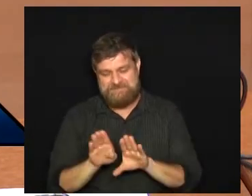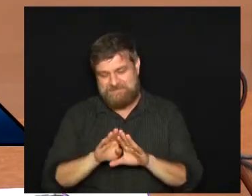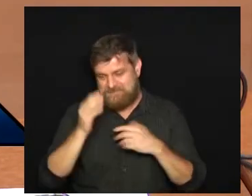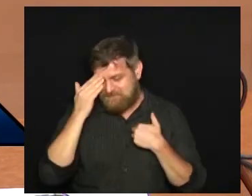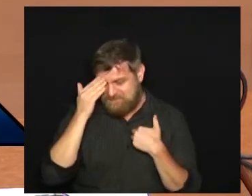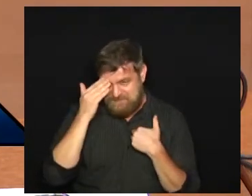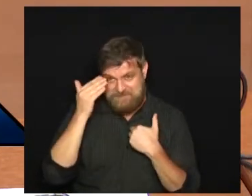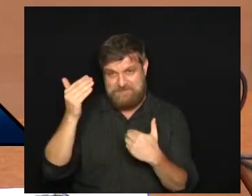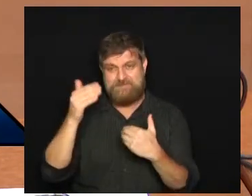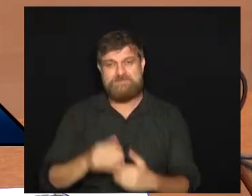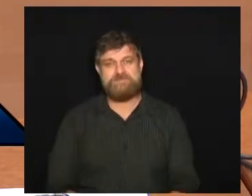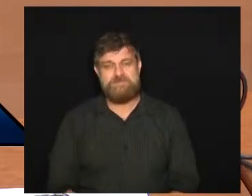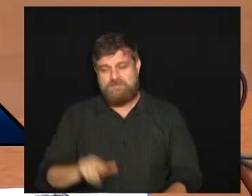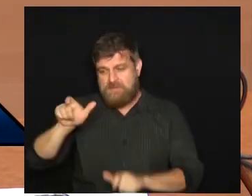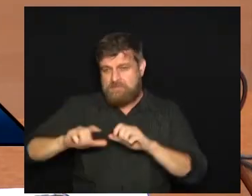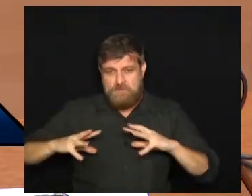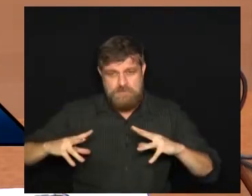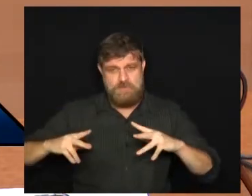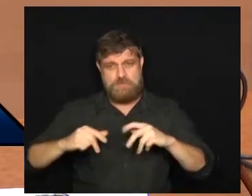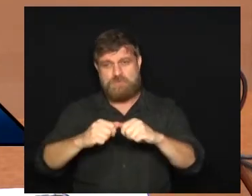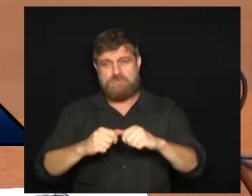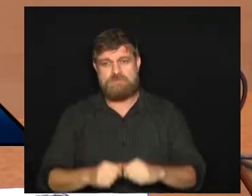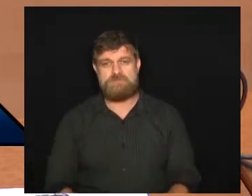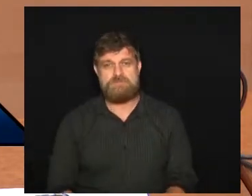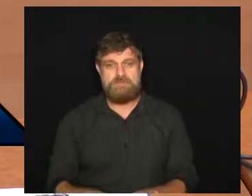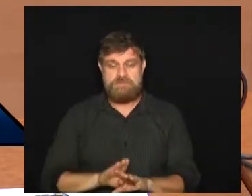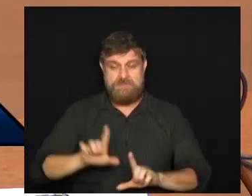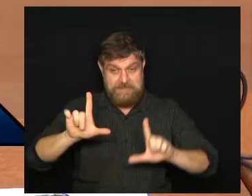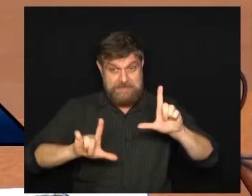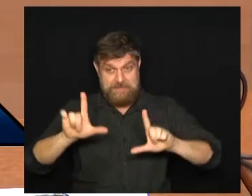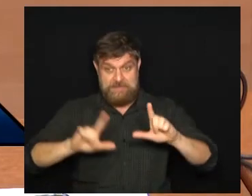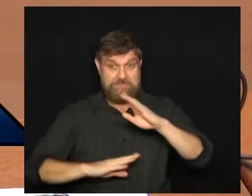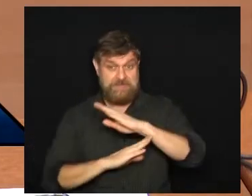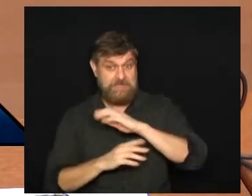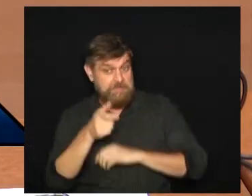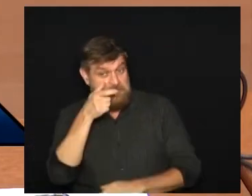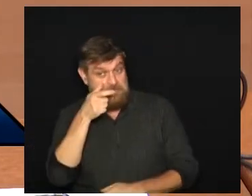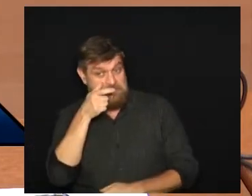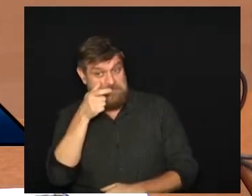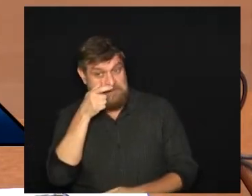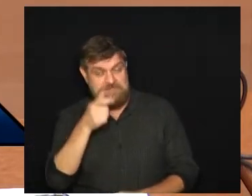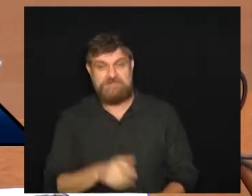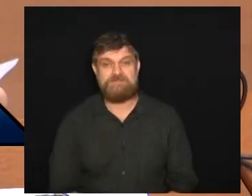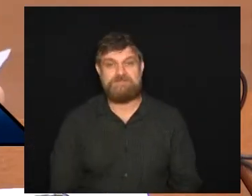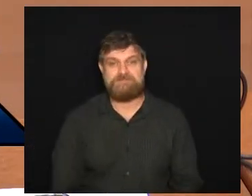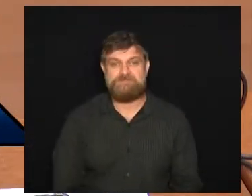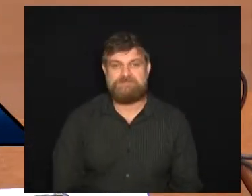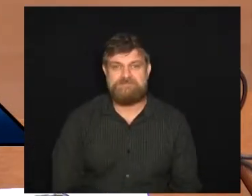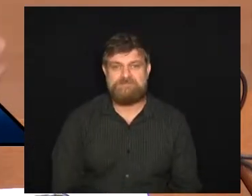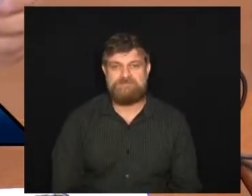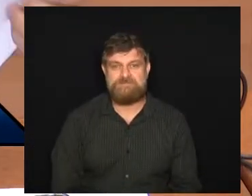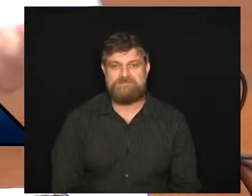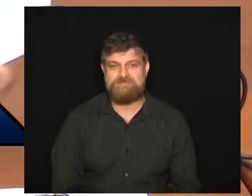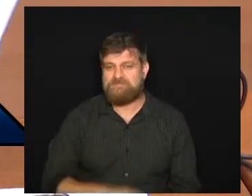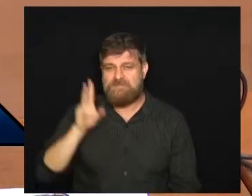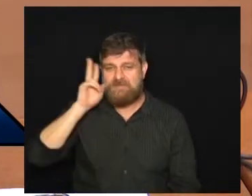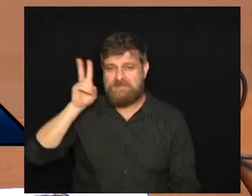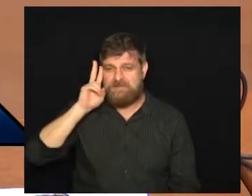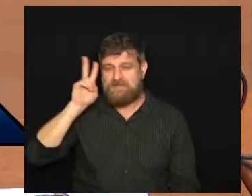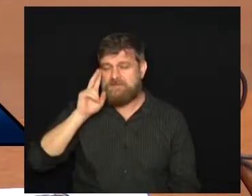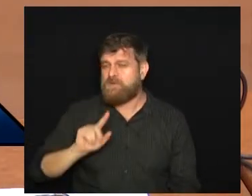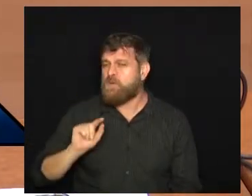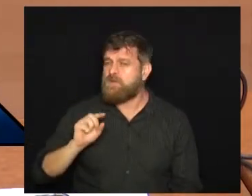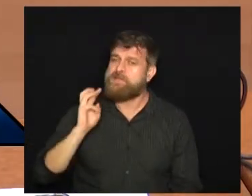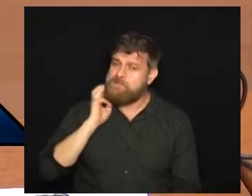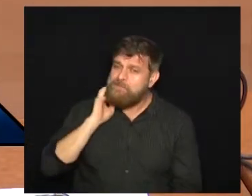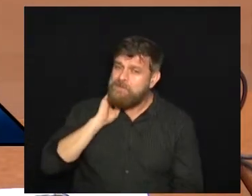Agradecer todas as pessoas também que estão nos assistindo pela TV Câmara aqui. E lembrar também, né, Paulinho,